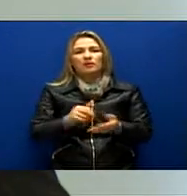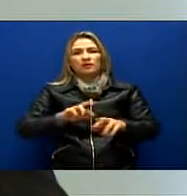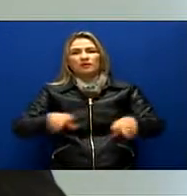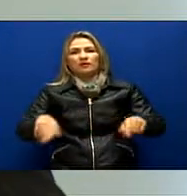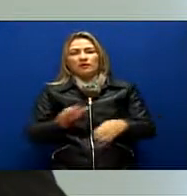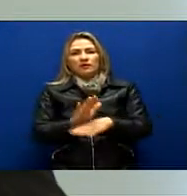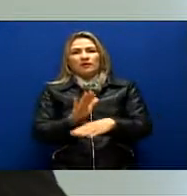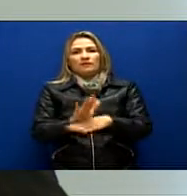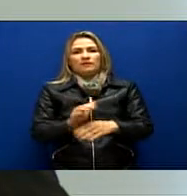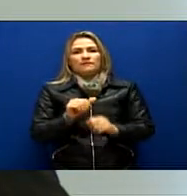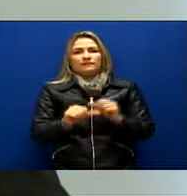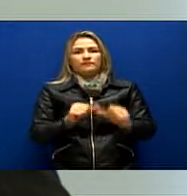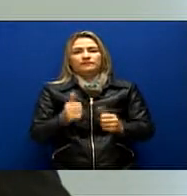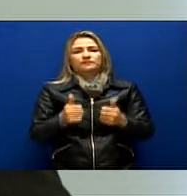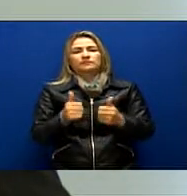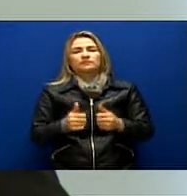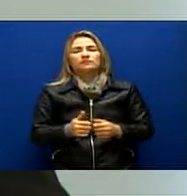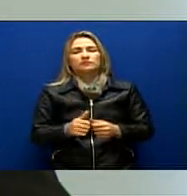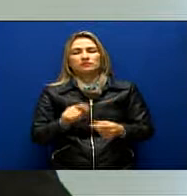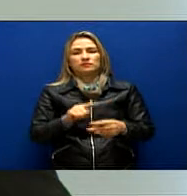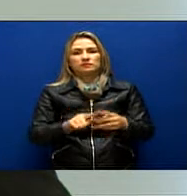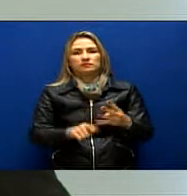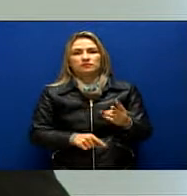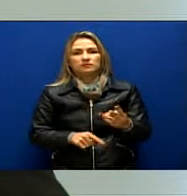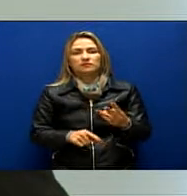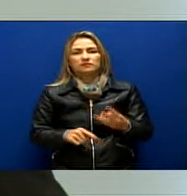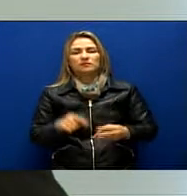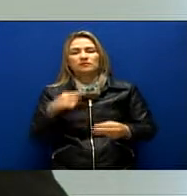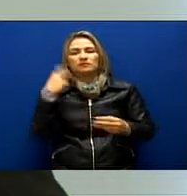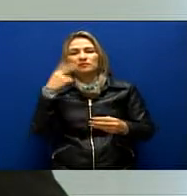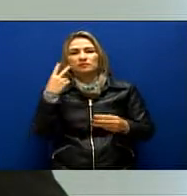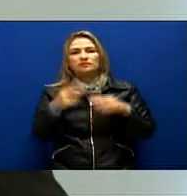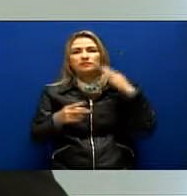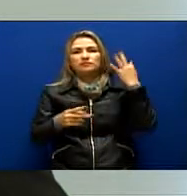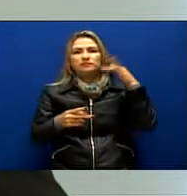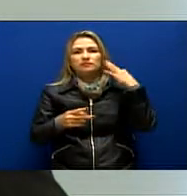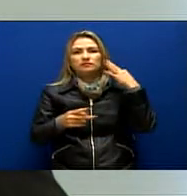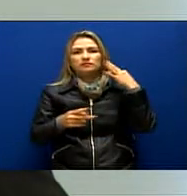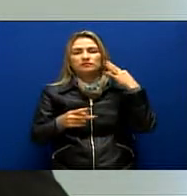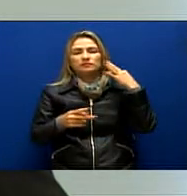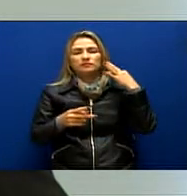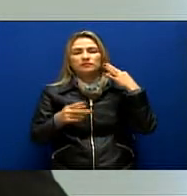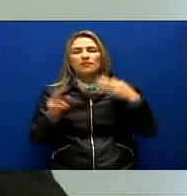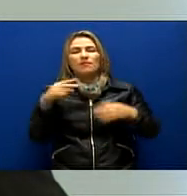melhorias. Então, são três, colega França. E até agradeço, colega França, porque tinha hoje